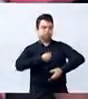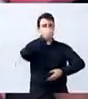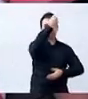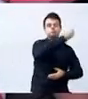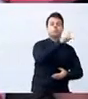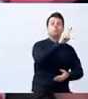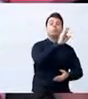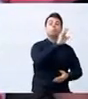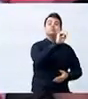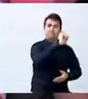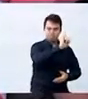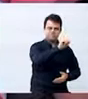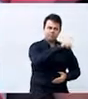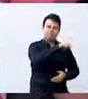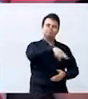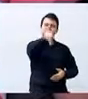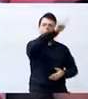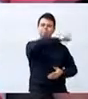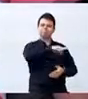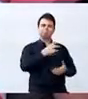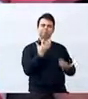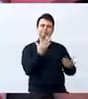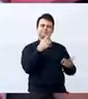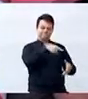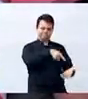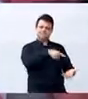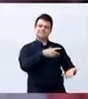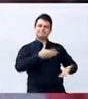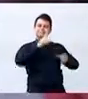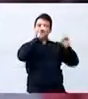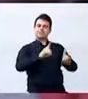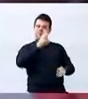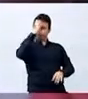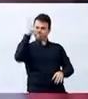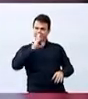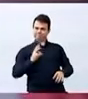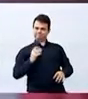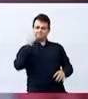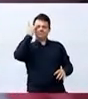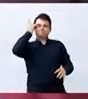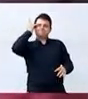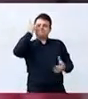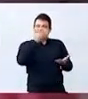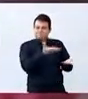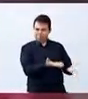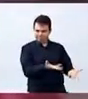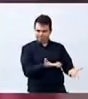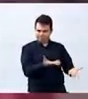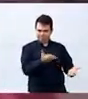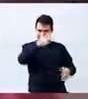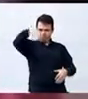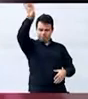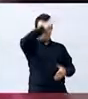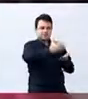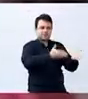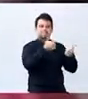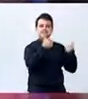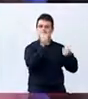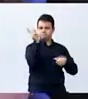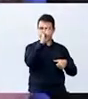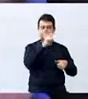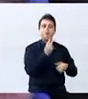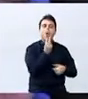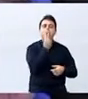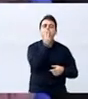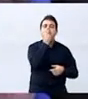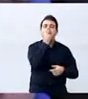pelo desconforto e mais pela situação inusitada de ter nascido com síndrome de Down, mas colocaram uma sonda.